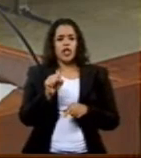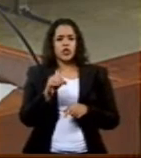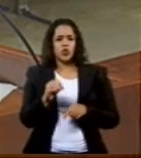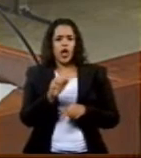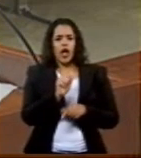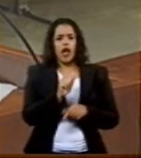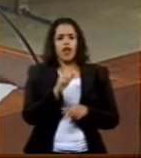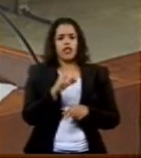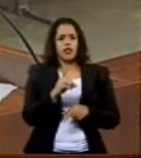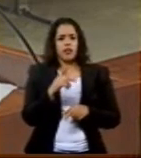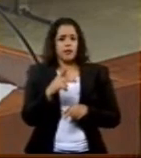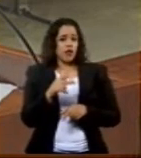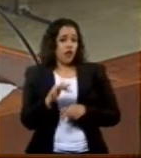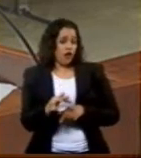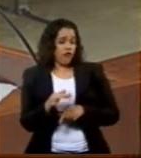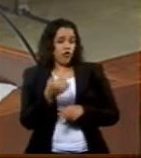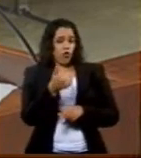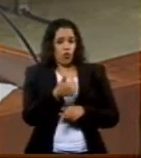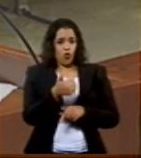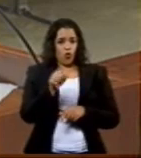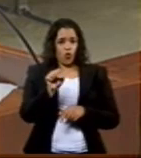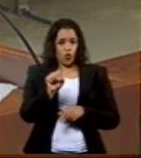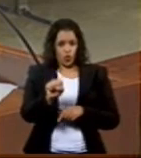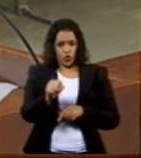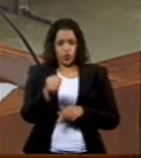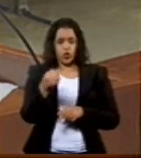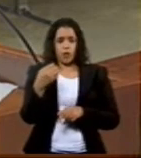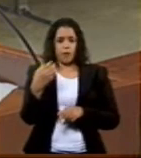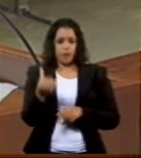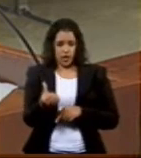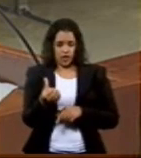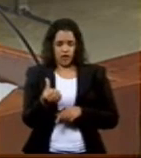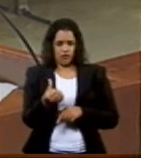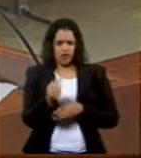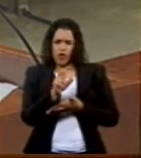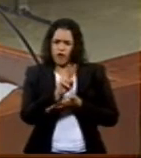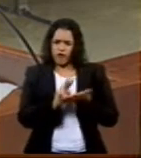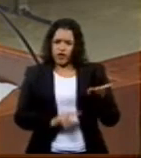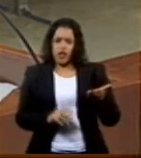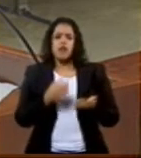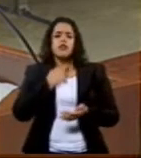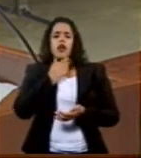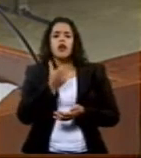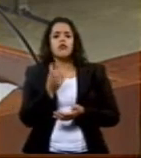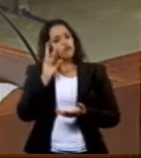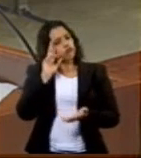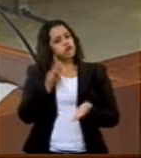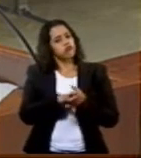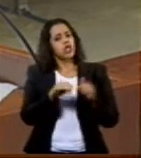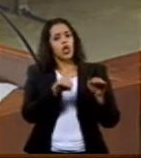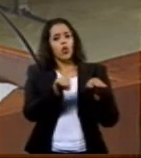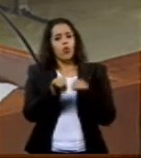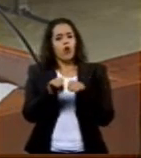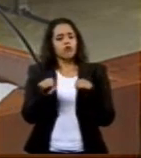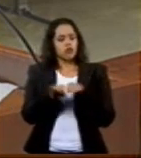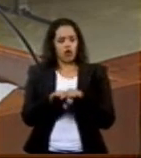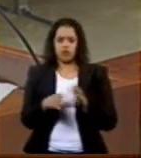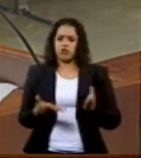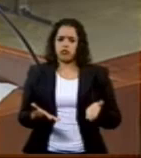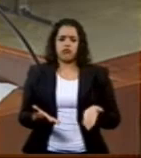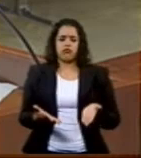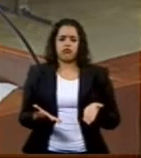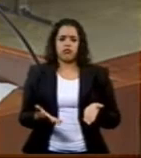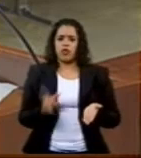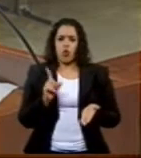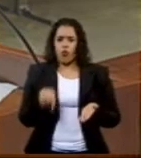DPF 186, de relatoria do ministro Lewandowski, que reconheceu a igualdade material. Em que pese não